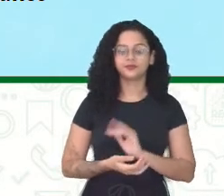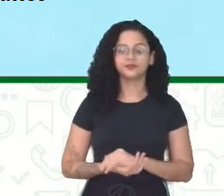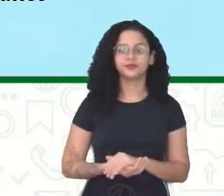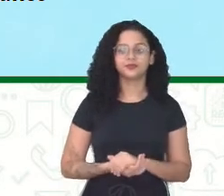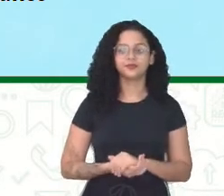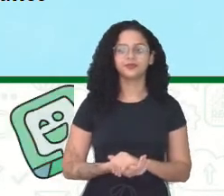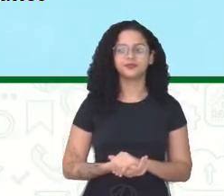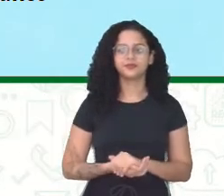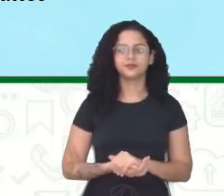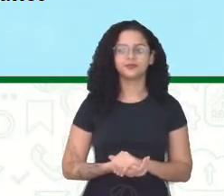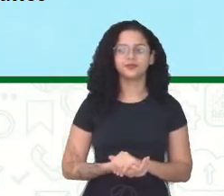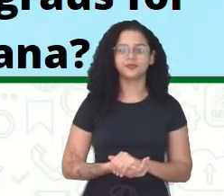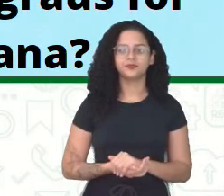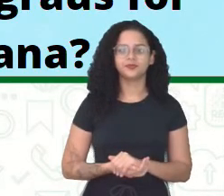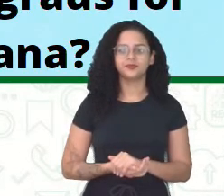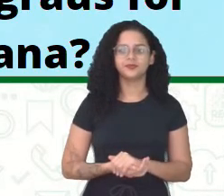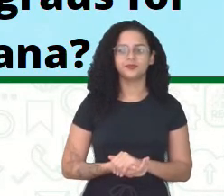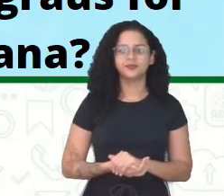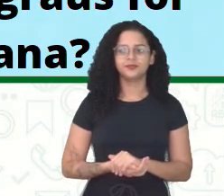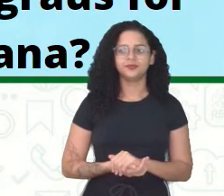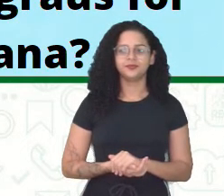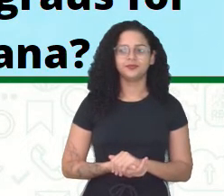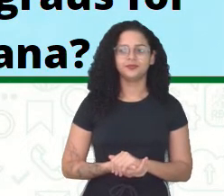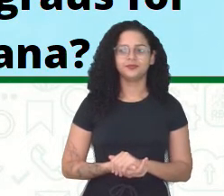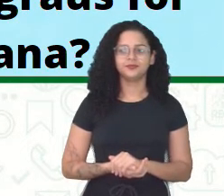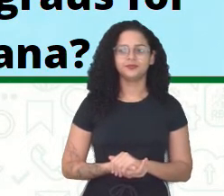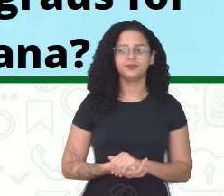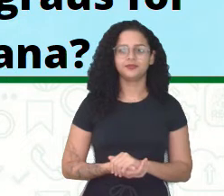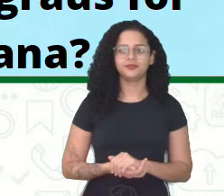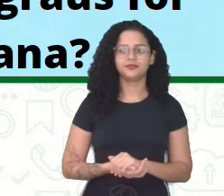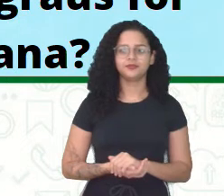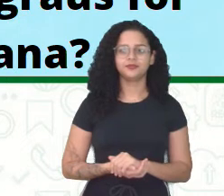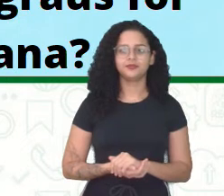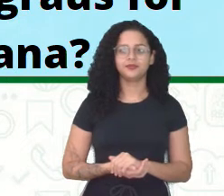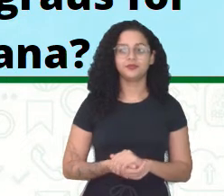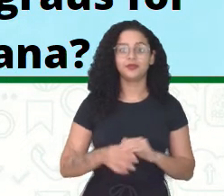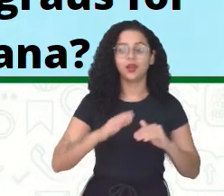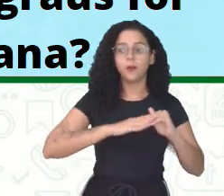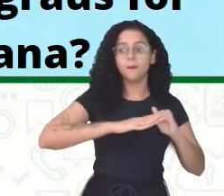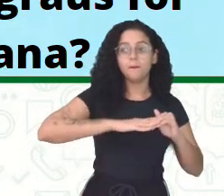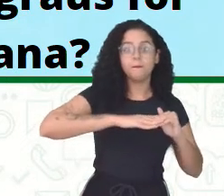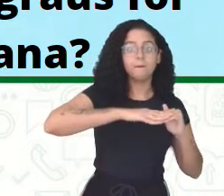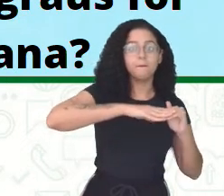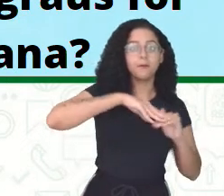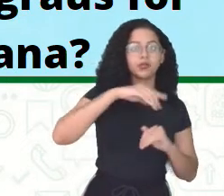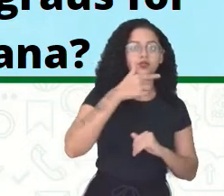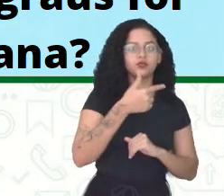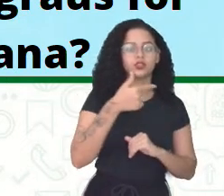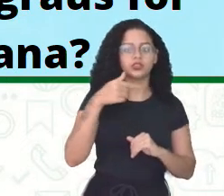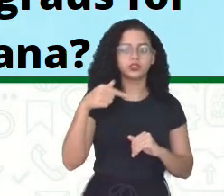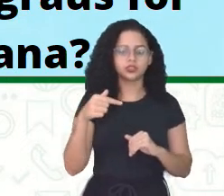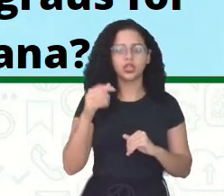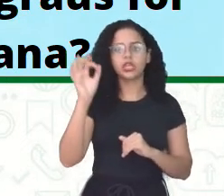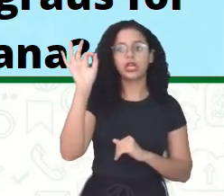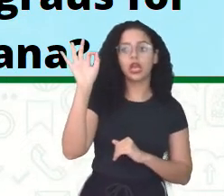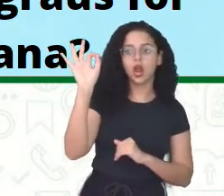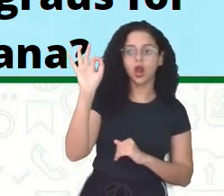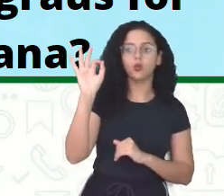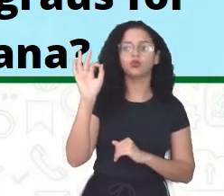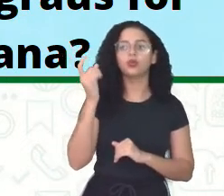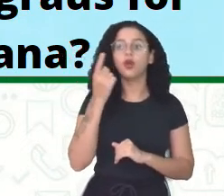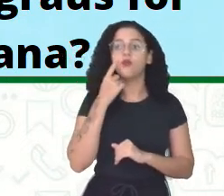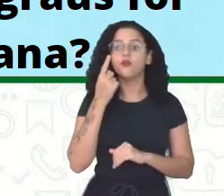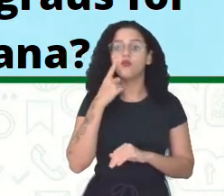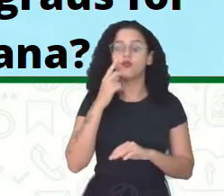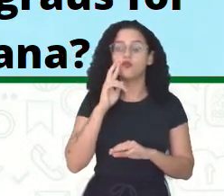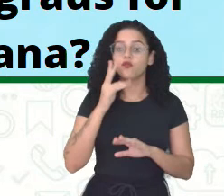Então, vamos ao próximo. A temperatura máxima de 27 graus foi